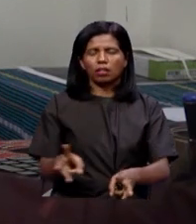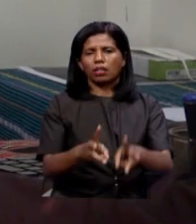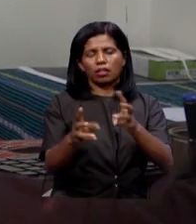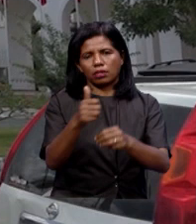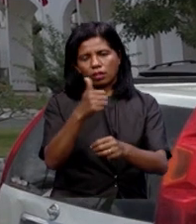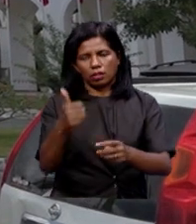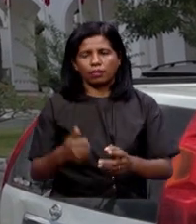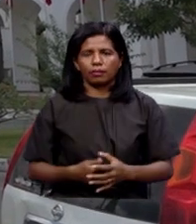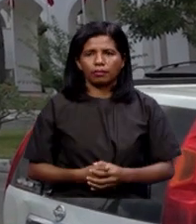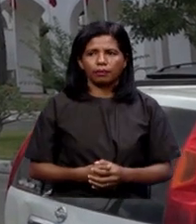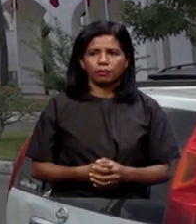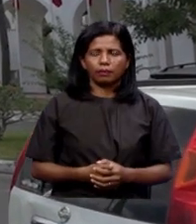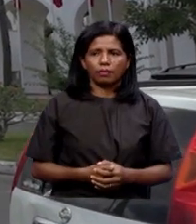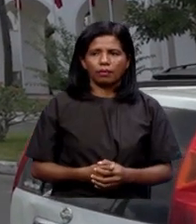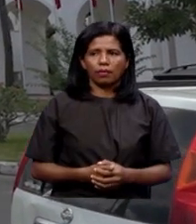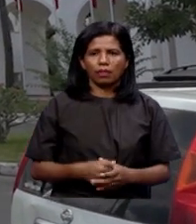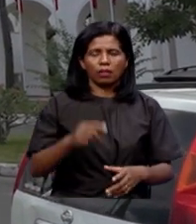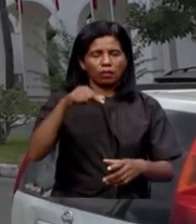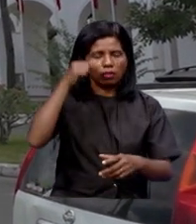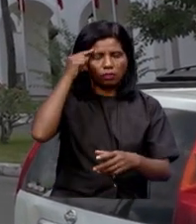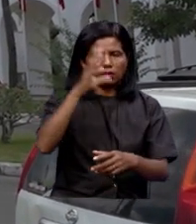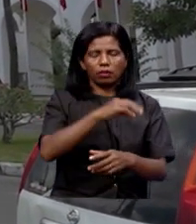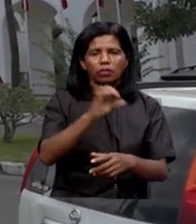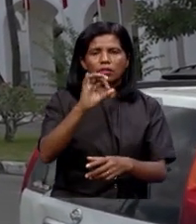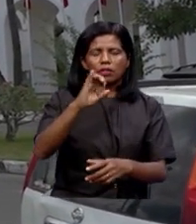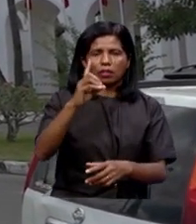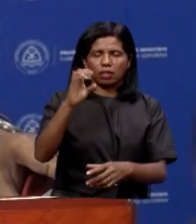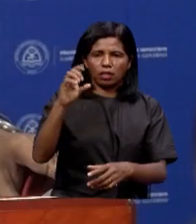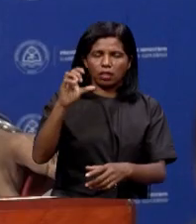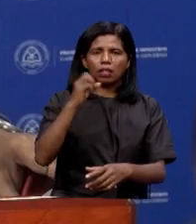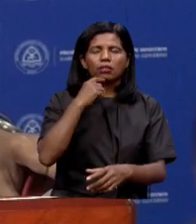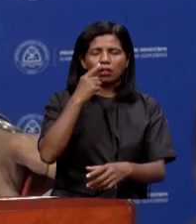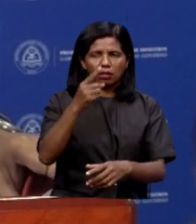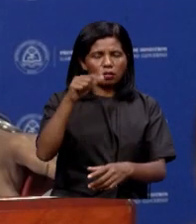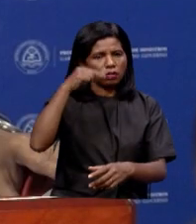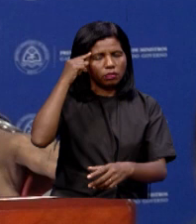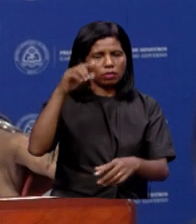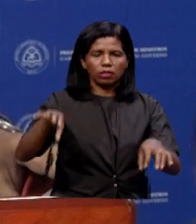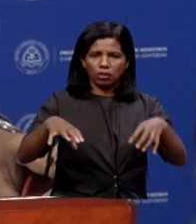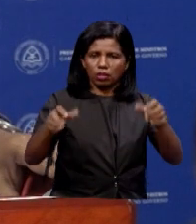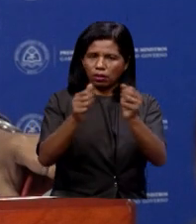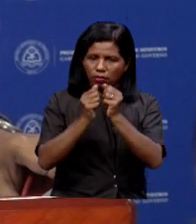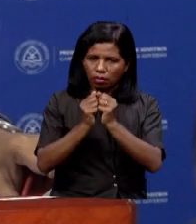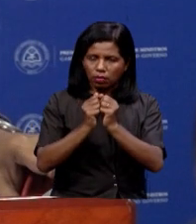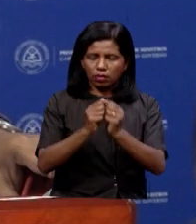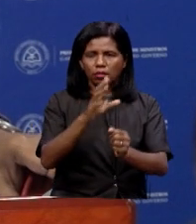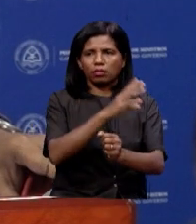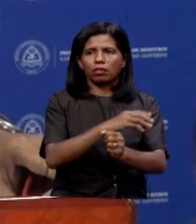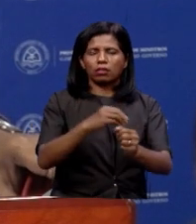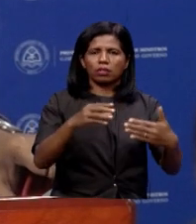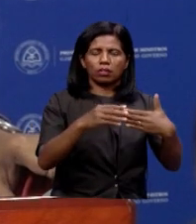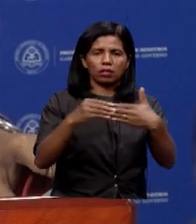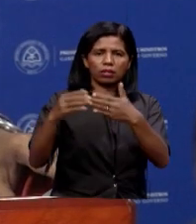Seluk para Itália. Antes, né, porta-voz governo Fidelis Manuel Leite Magalhães Teten, governo se serviço a mútuo com órgão soberano